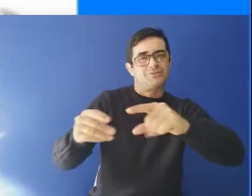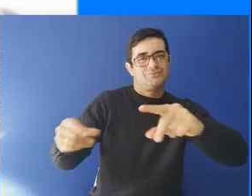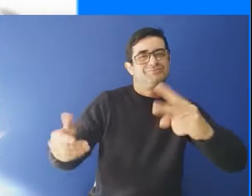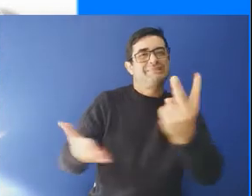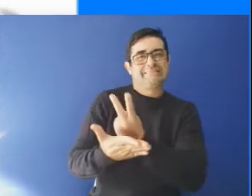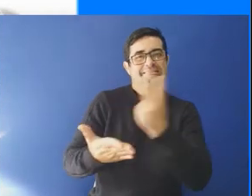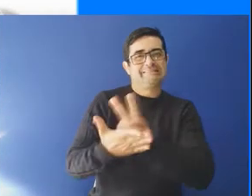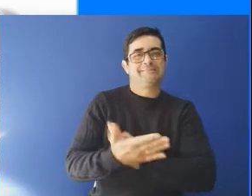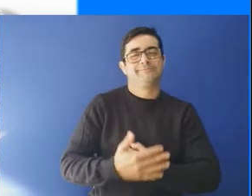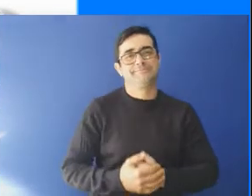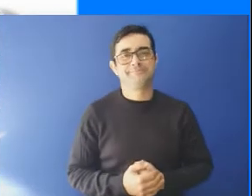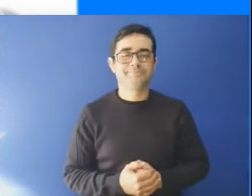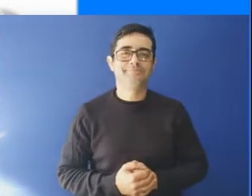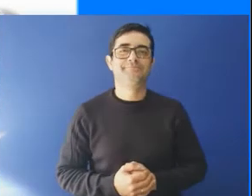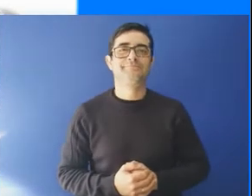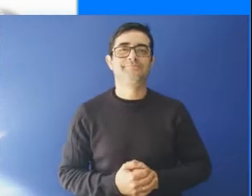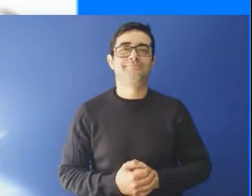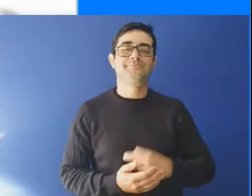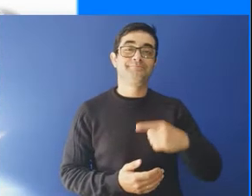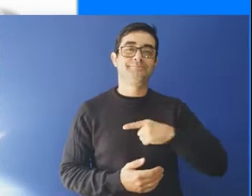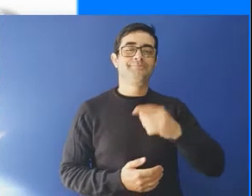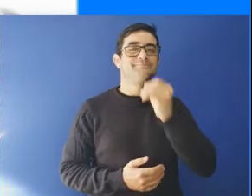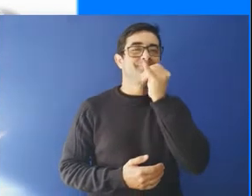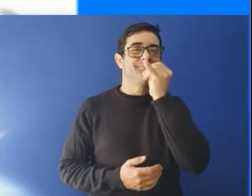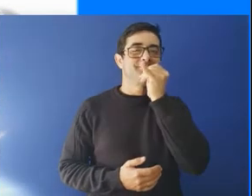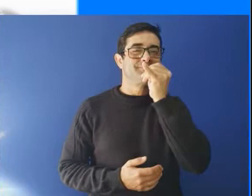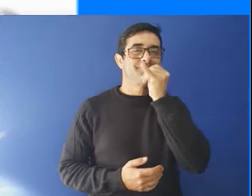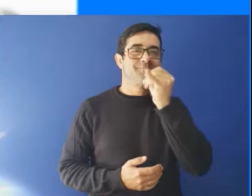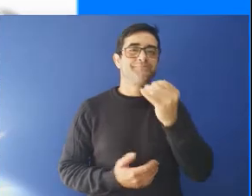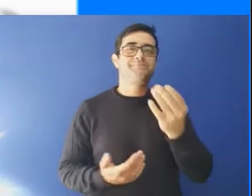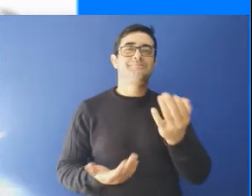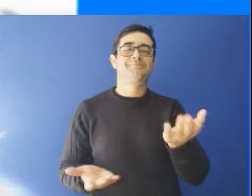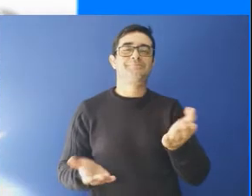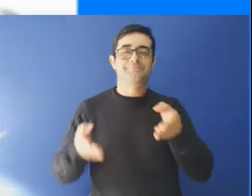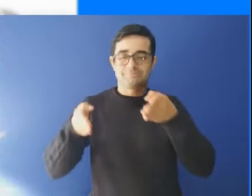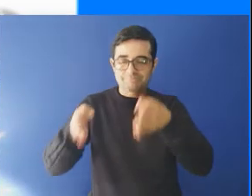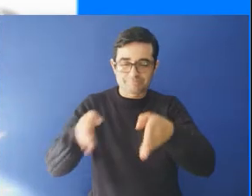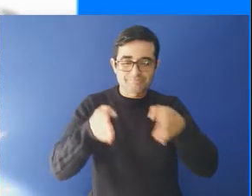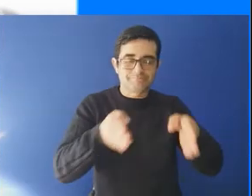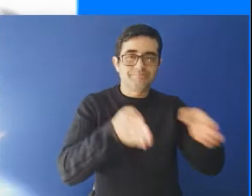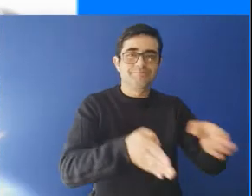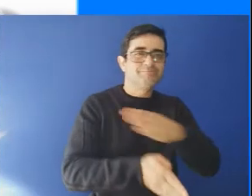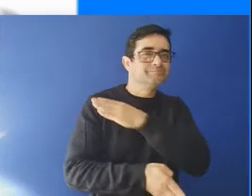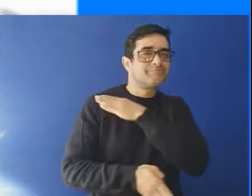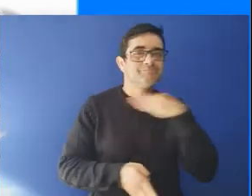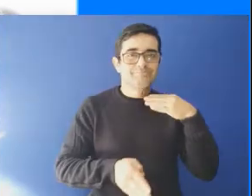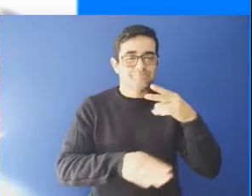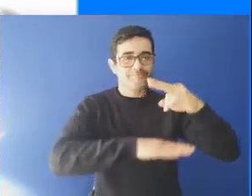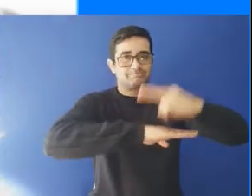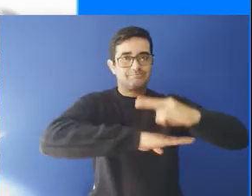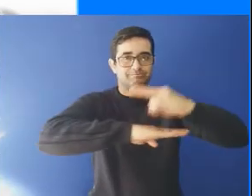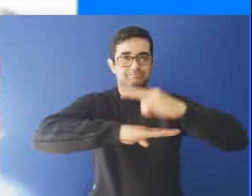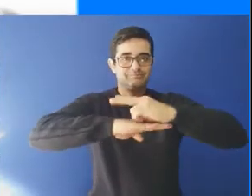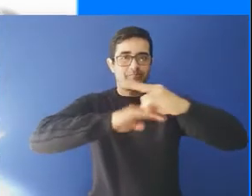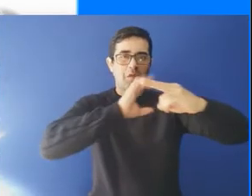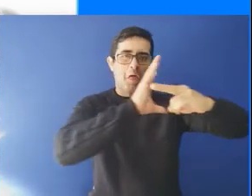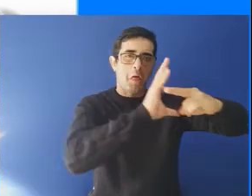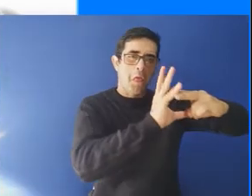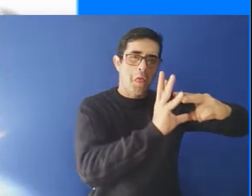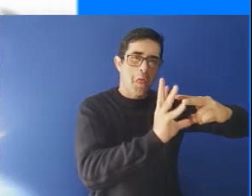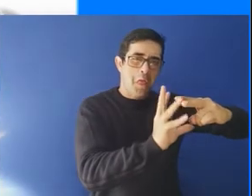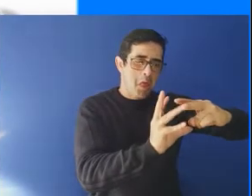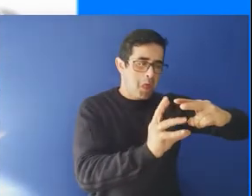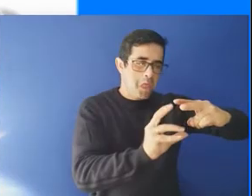talvez não fossem os mais indicados. Para dar um exemplo, a gente tem a questão dos cemitérios, né? O cemitério, pela decomposição